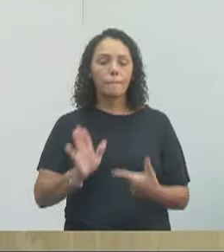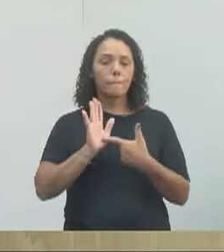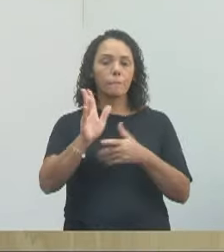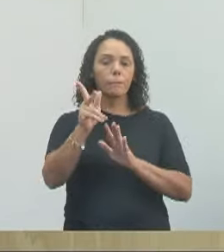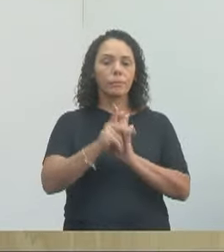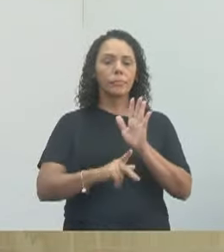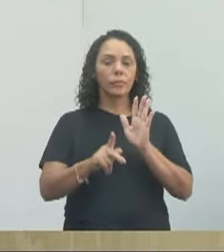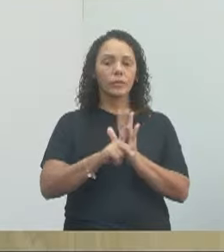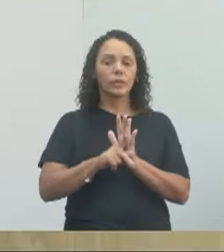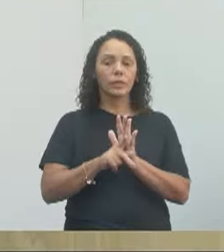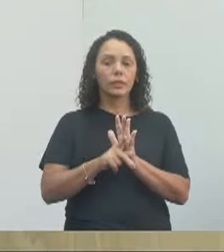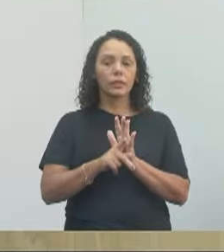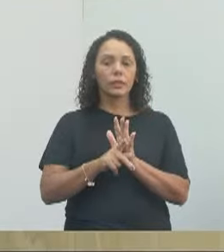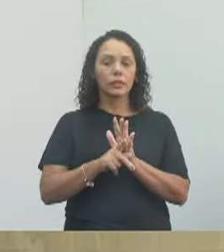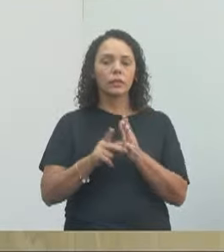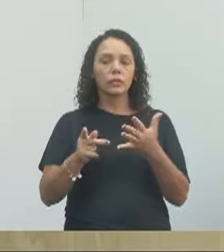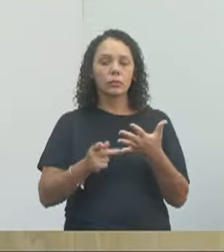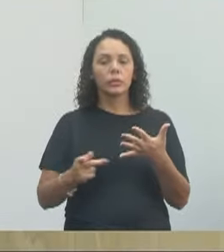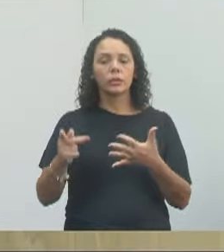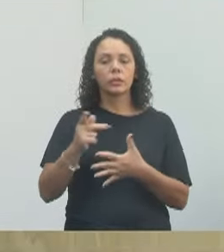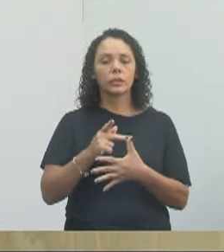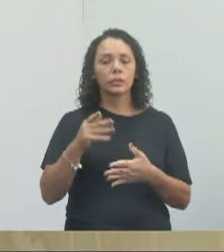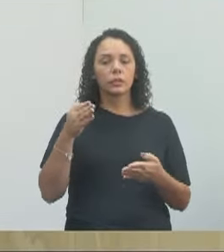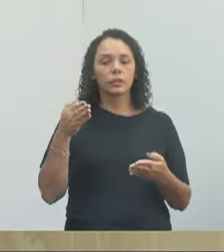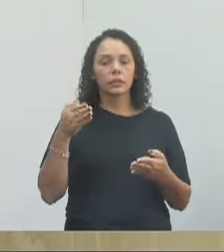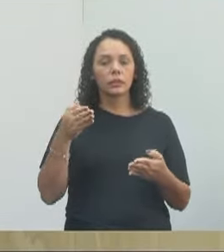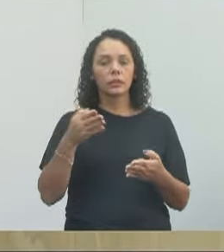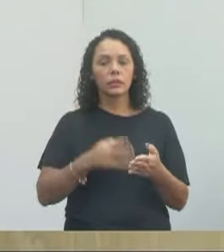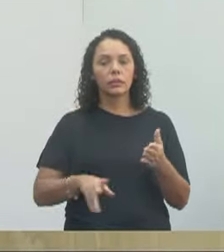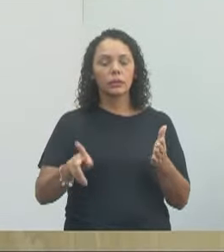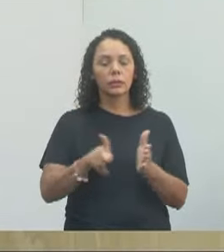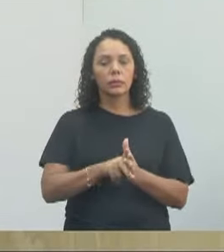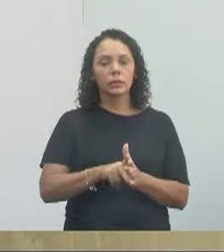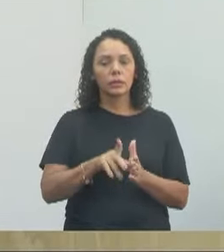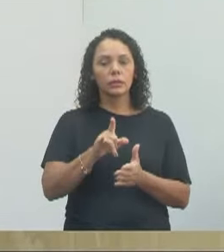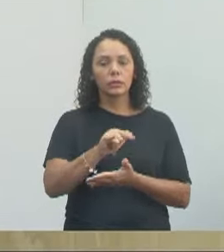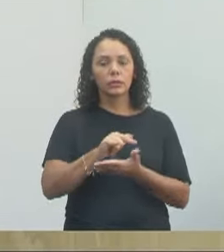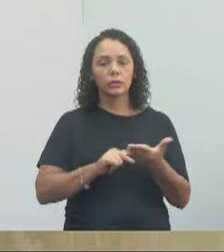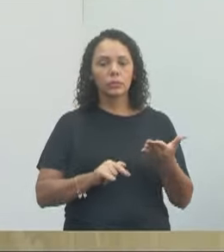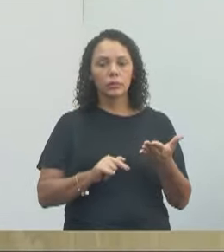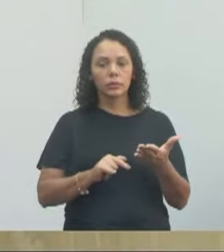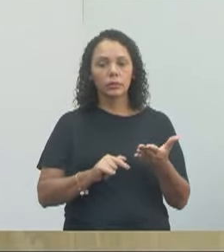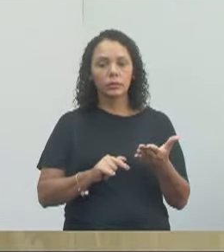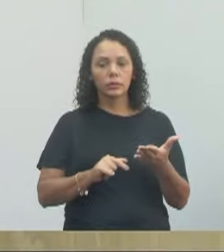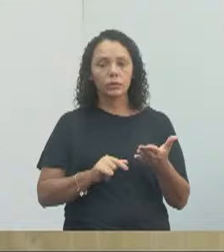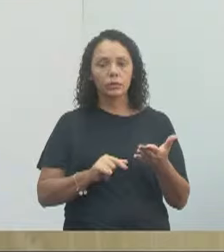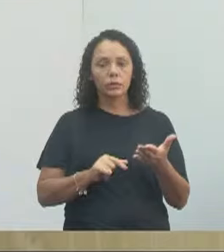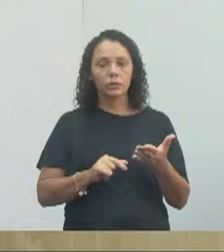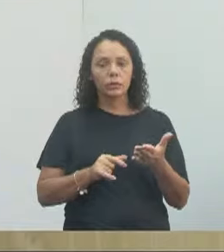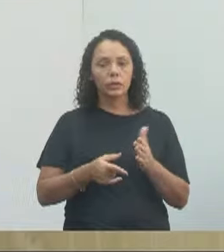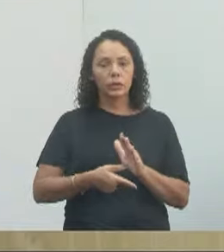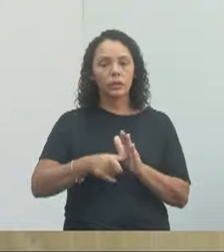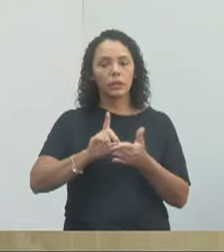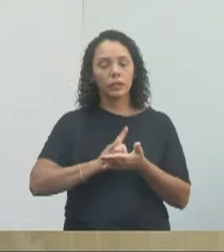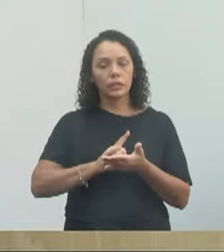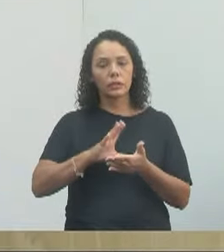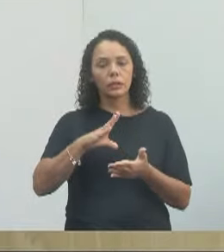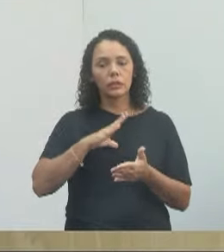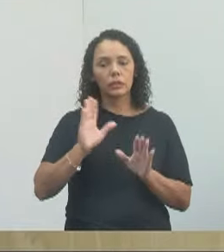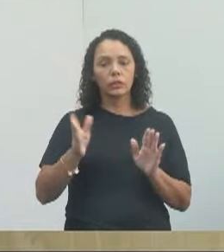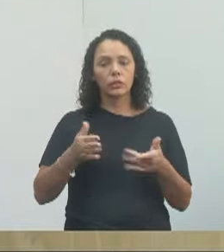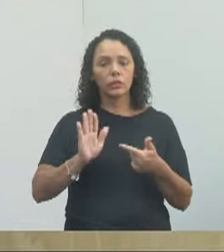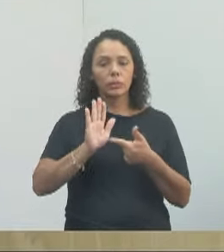projetos considerados prioritários que faziam parte do protocolo de intenções apresentados anteriormente pelo município